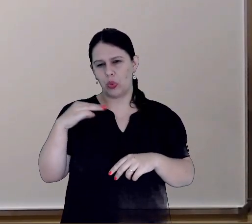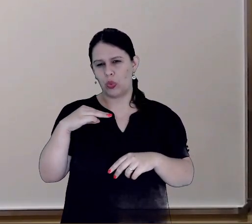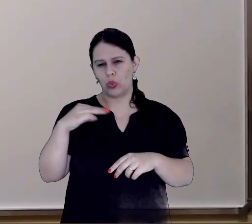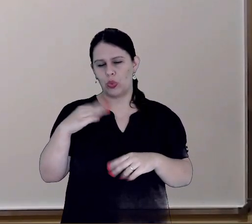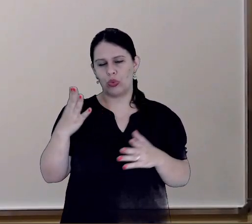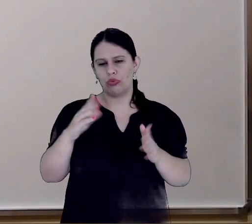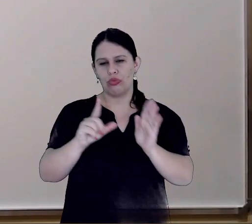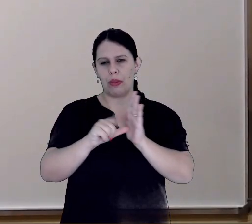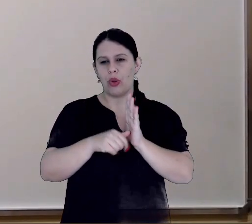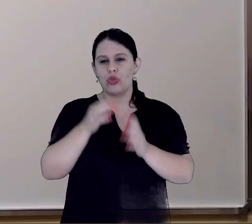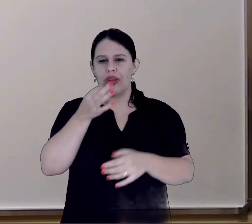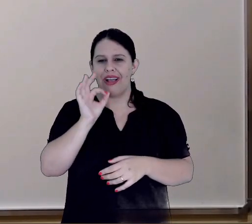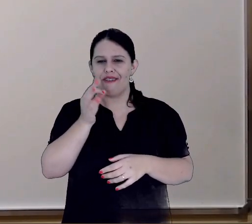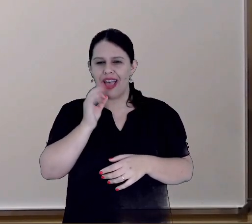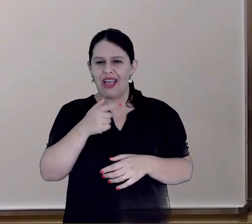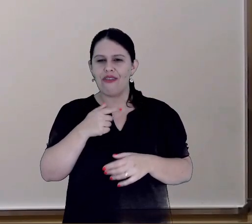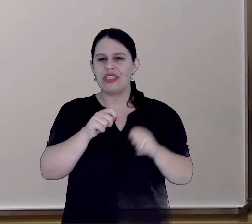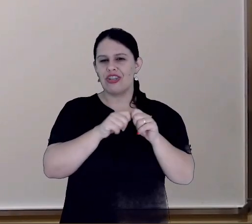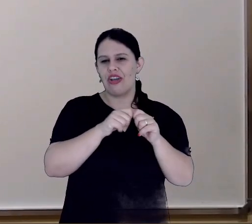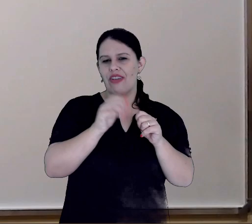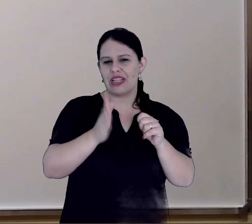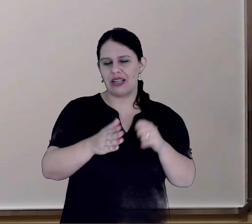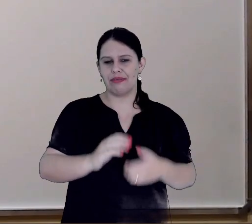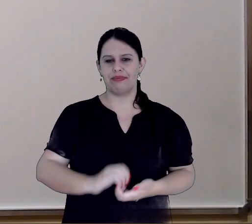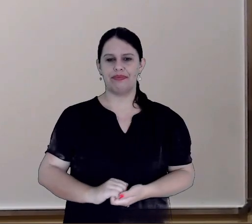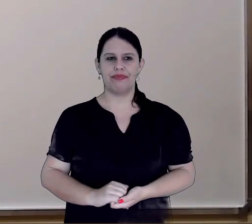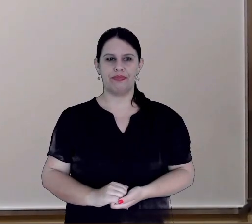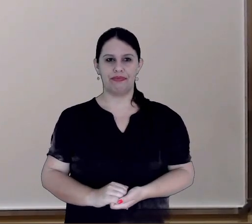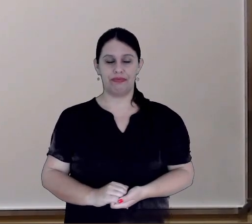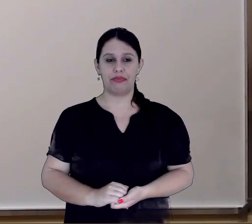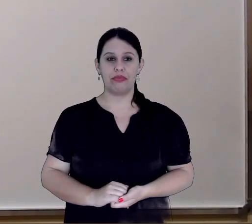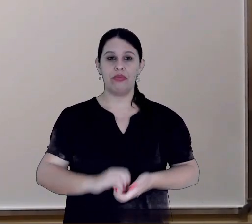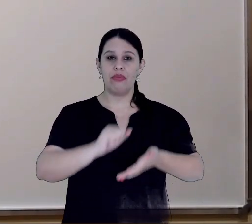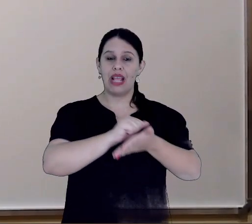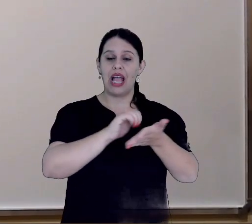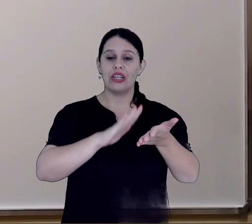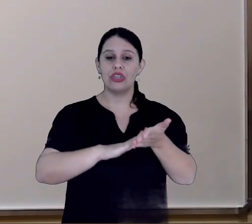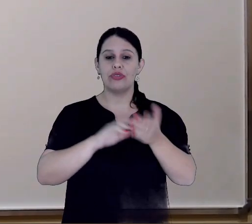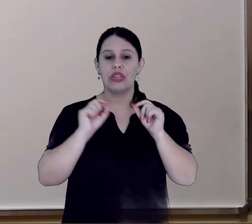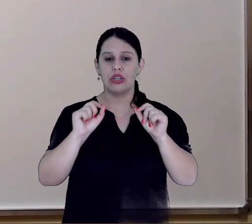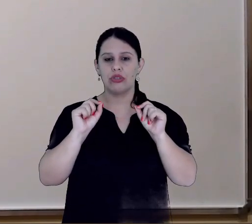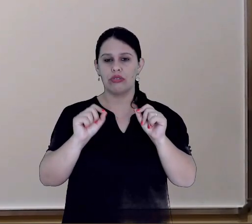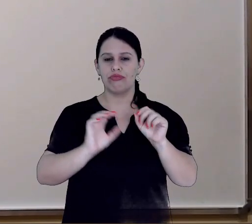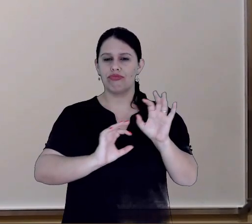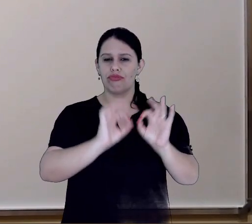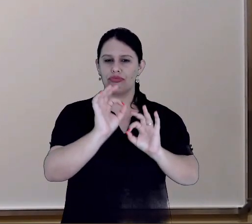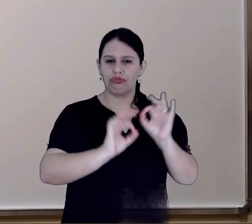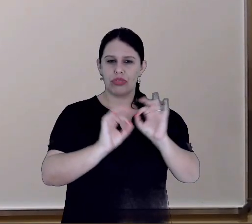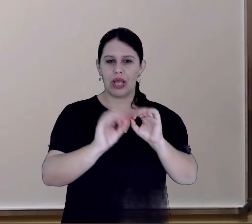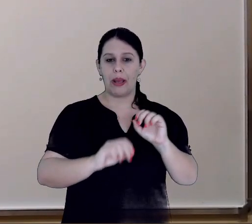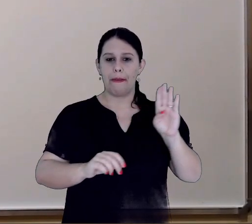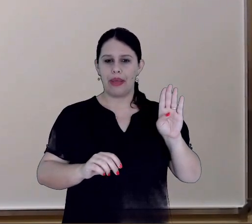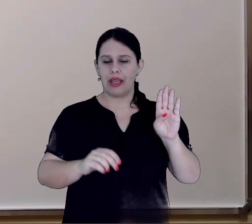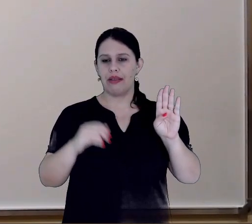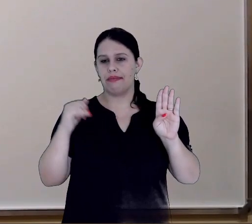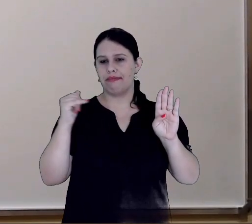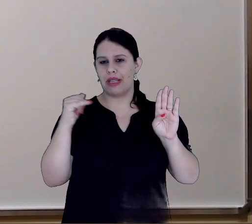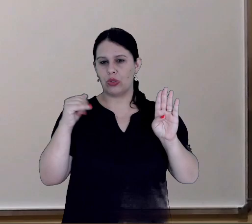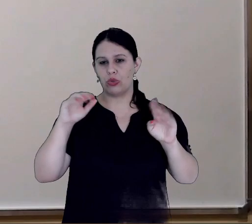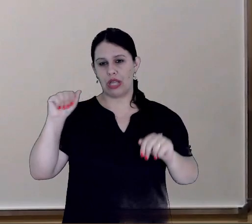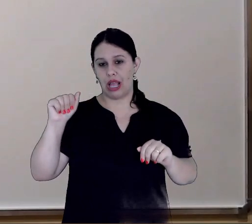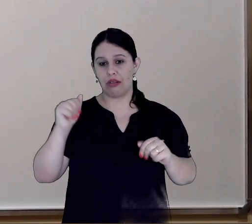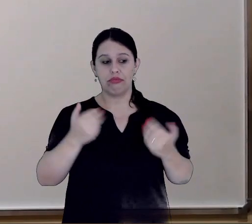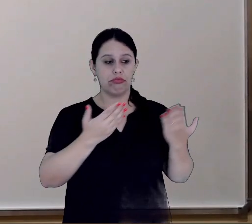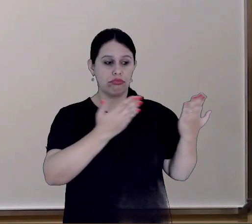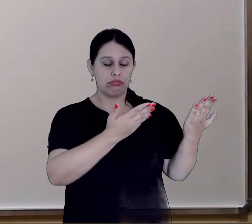Depois Do seu café Legal? Muito bem O exercício é o seguinte Para você efetuar a alteração B menos A Eu te dei o vetor